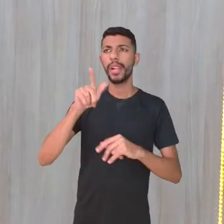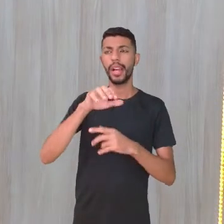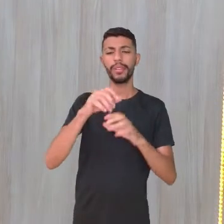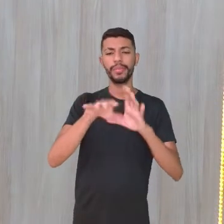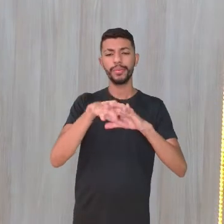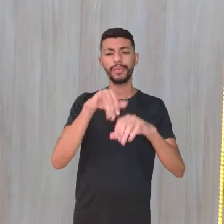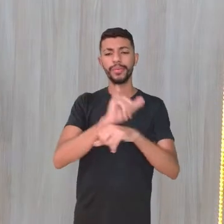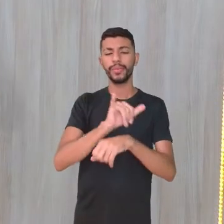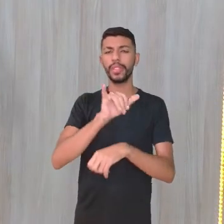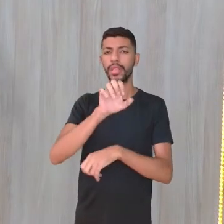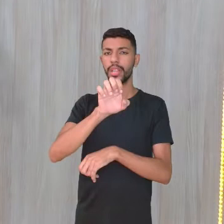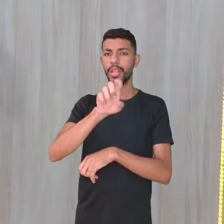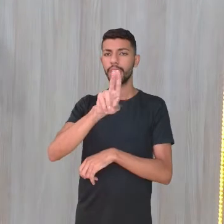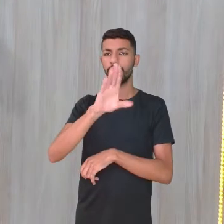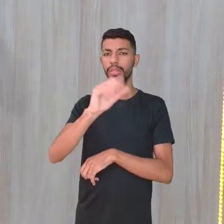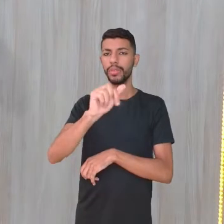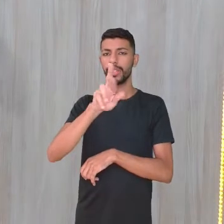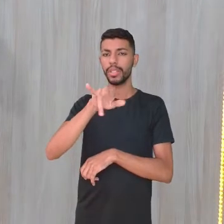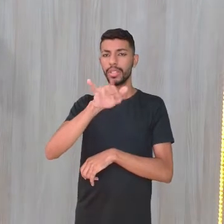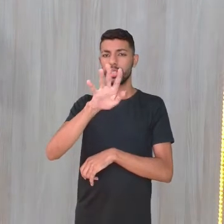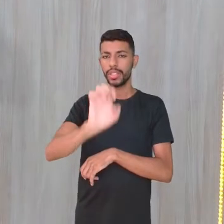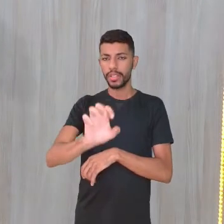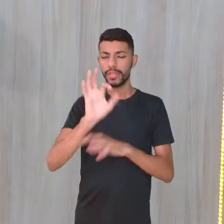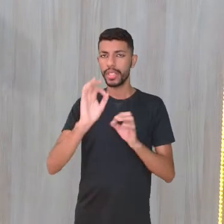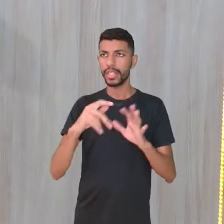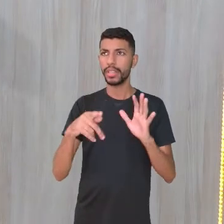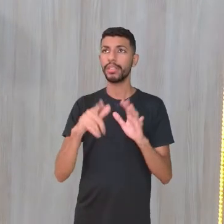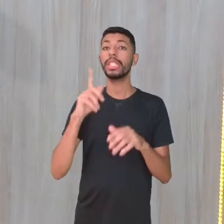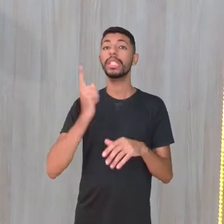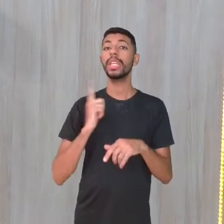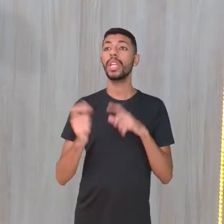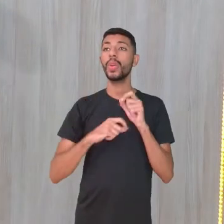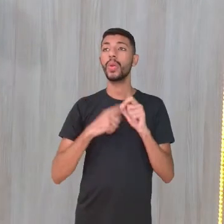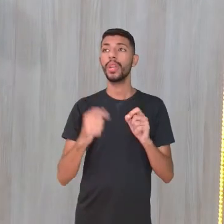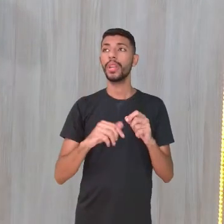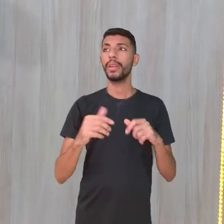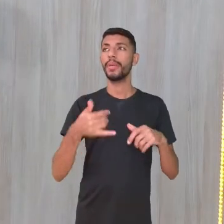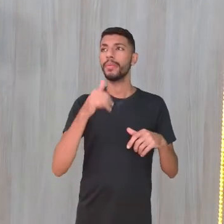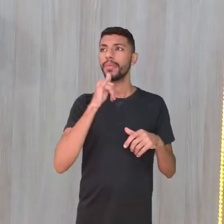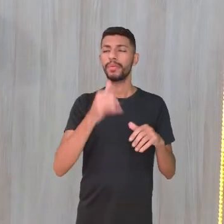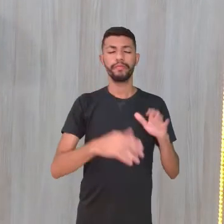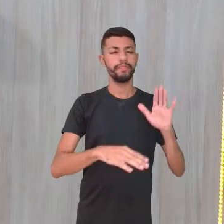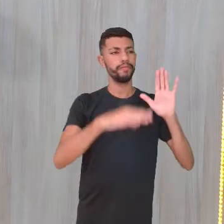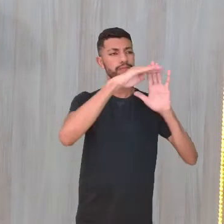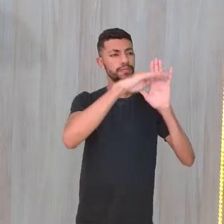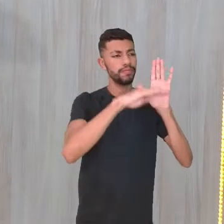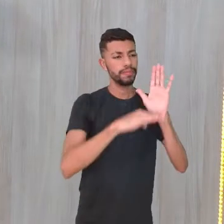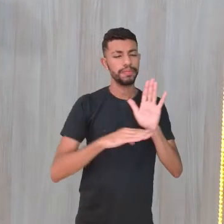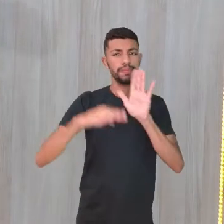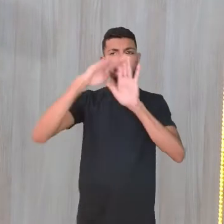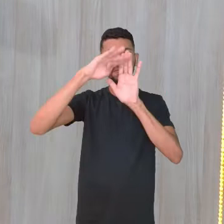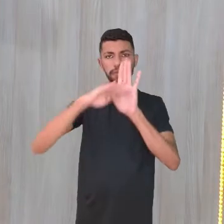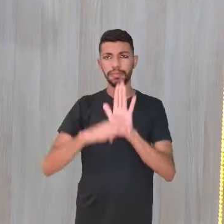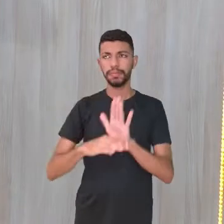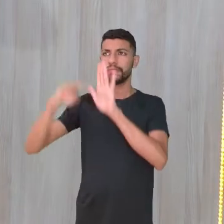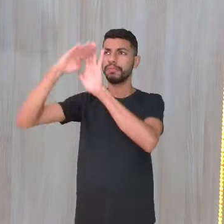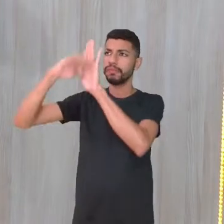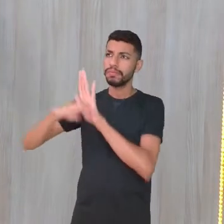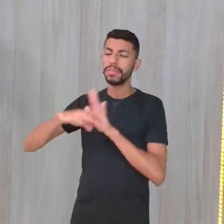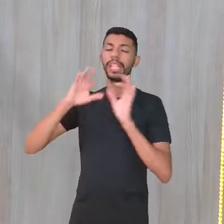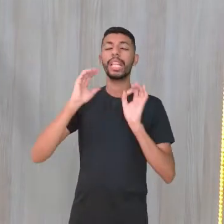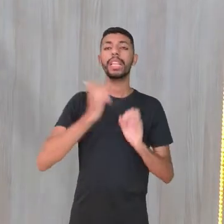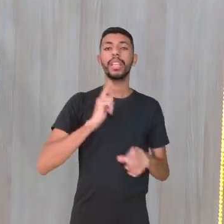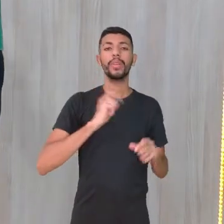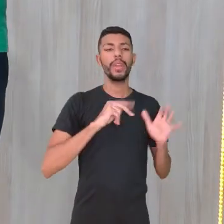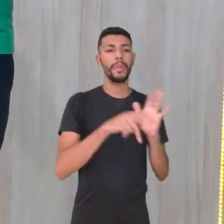YouTube. Lá existem as playlists separadas, tá? Tem a playlist não só dos anos finais do ensino fundamental,